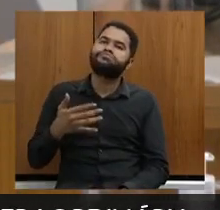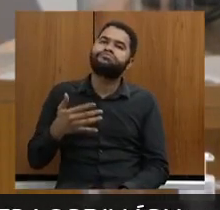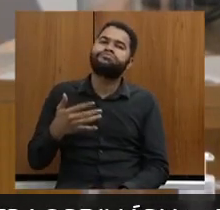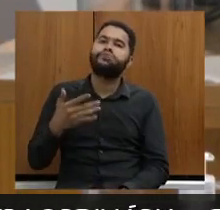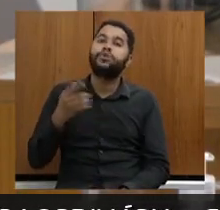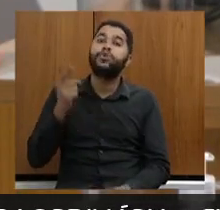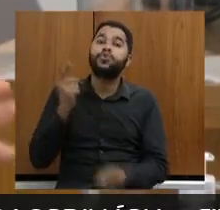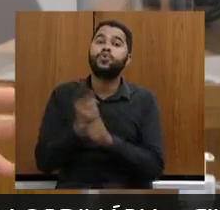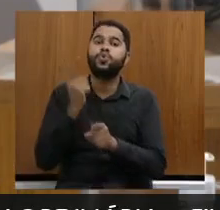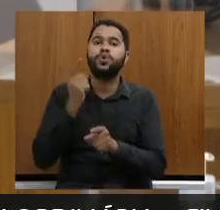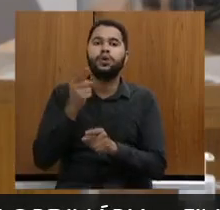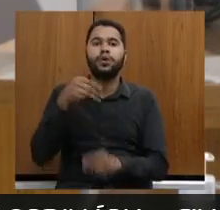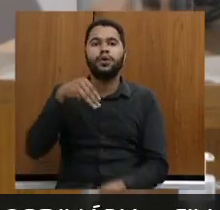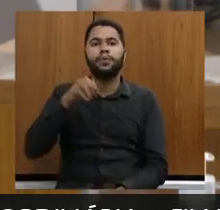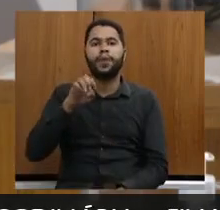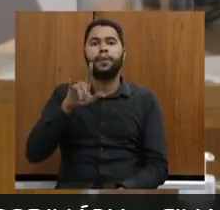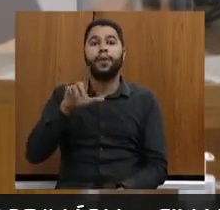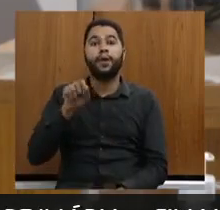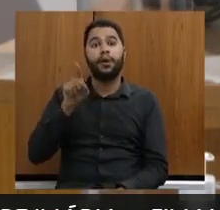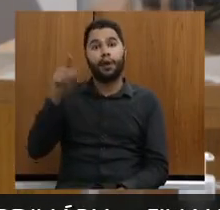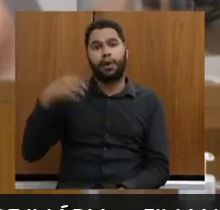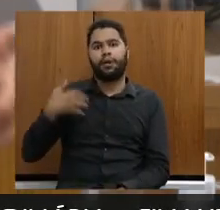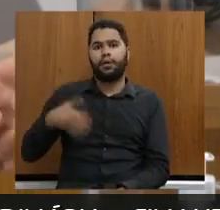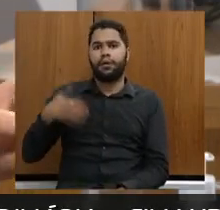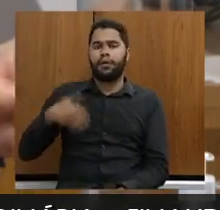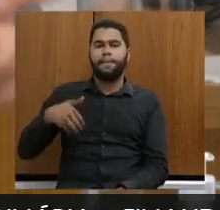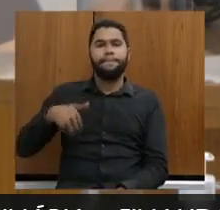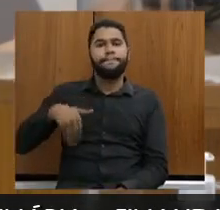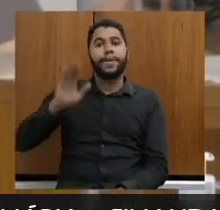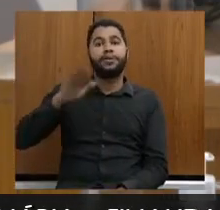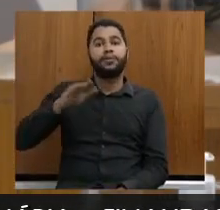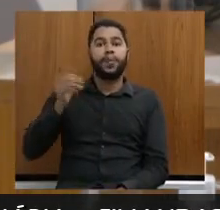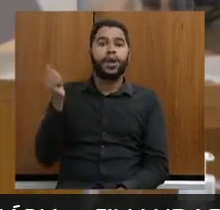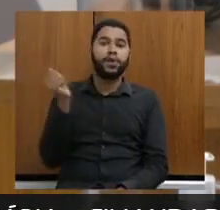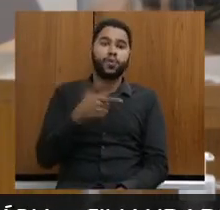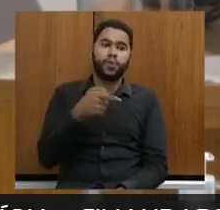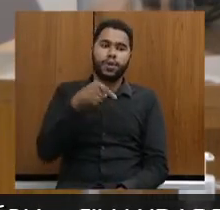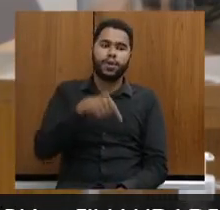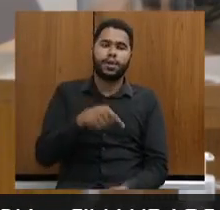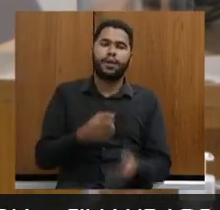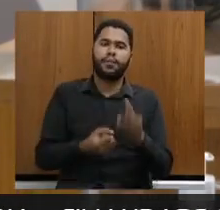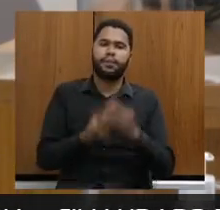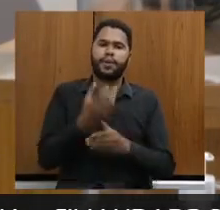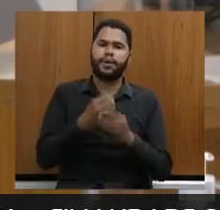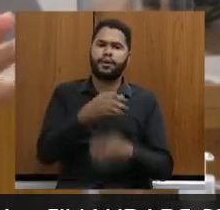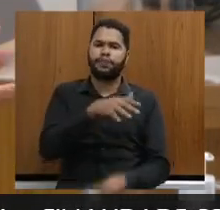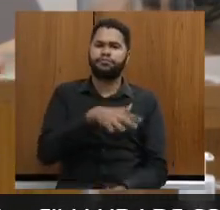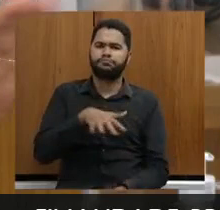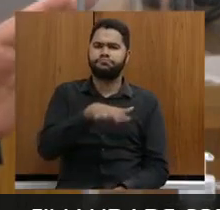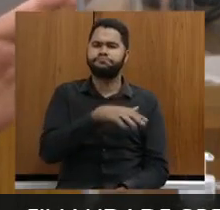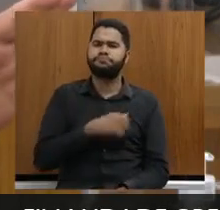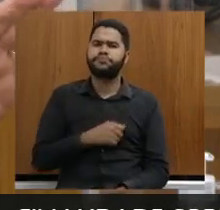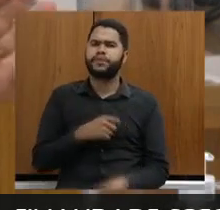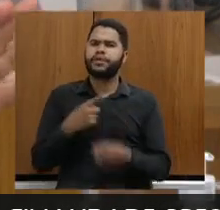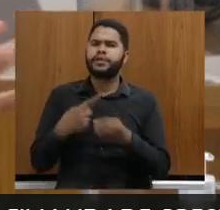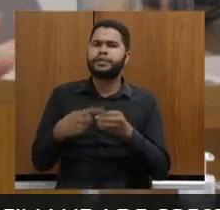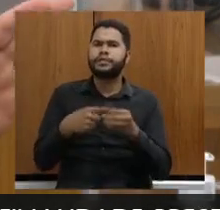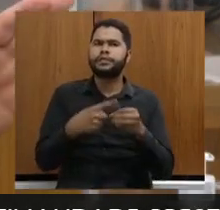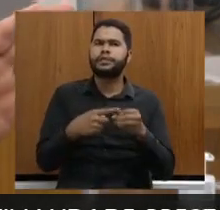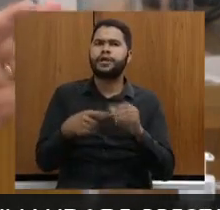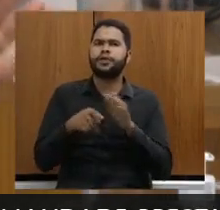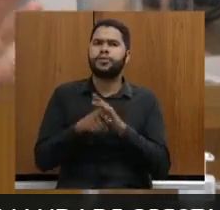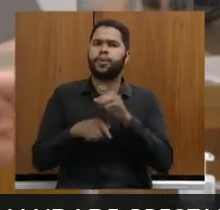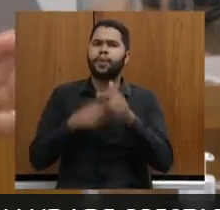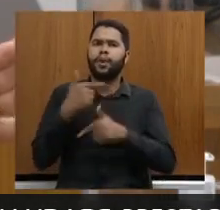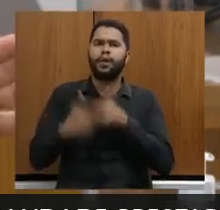descobrir o que uma Mel produzido na Argentina chegava muito mais barato que aquele que era plantado naquela região e as idades abasteceu